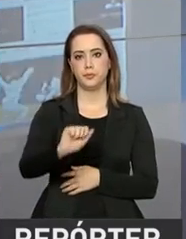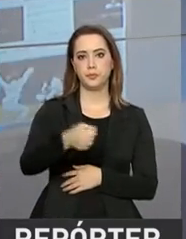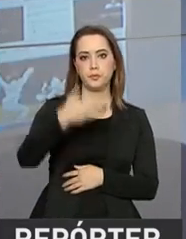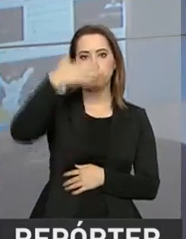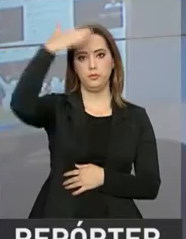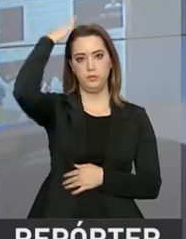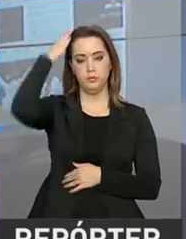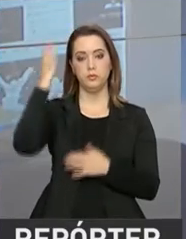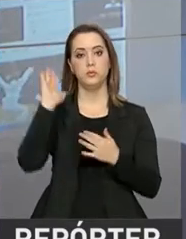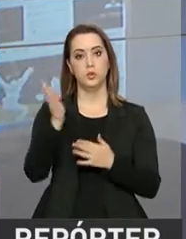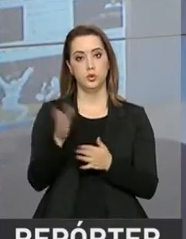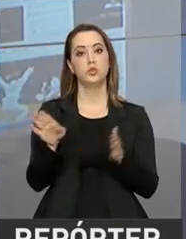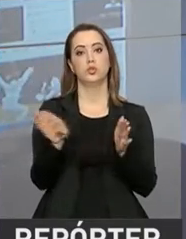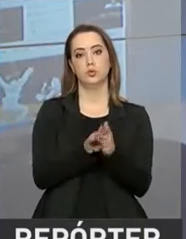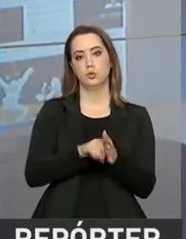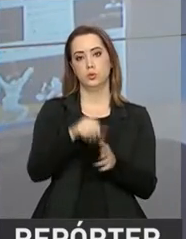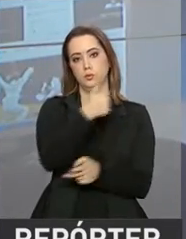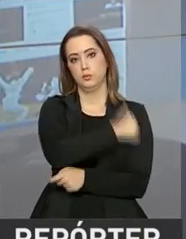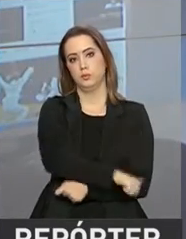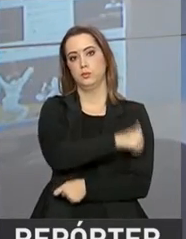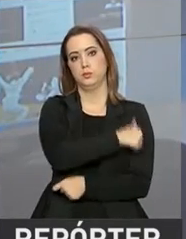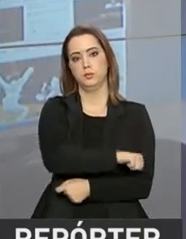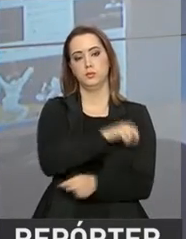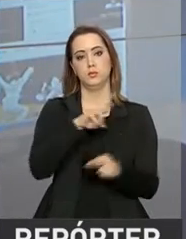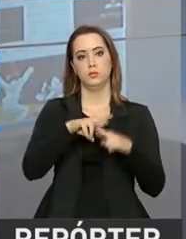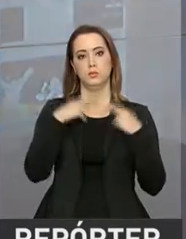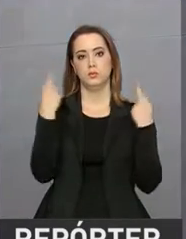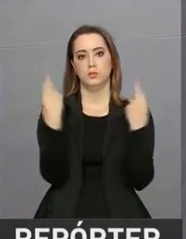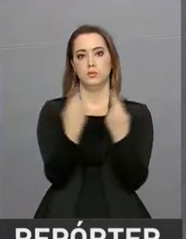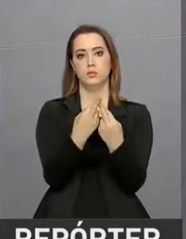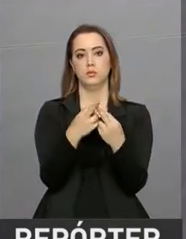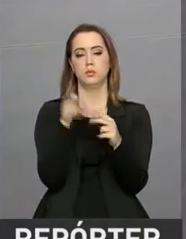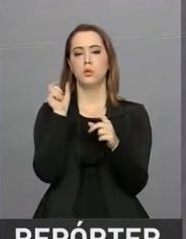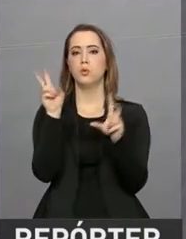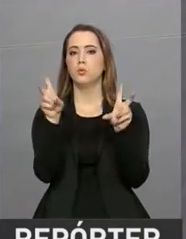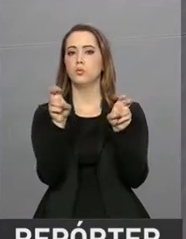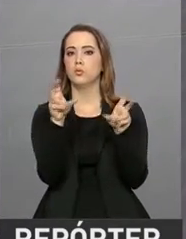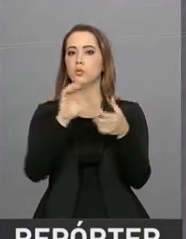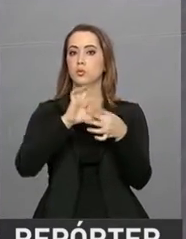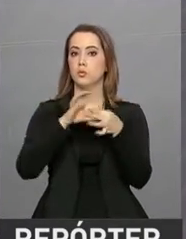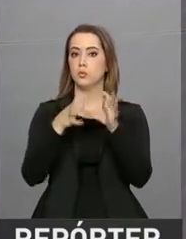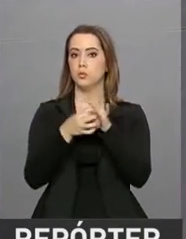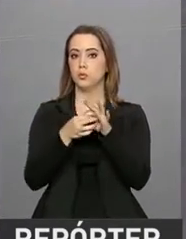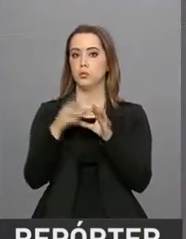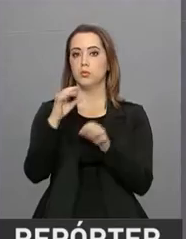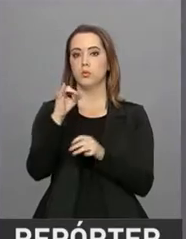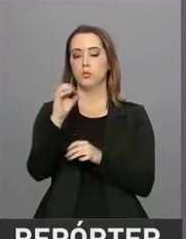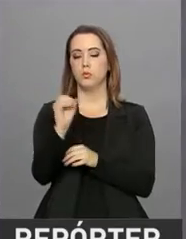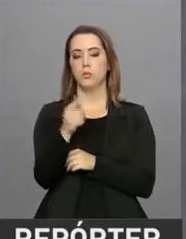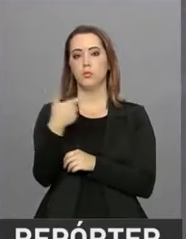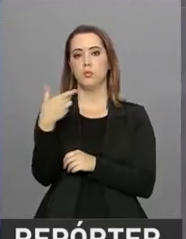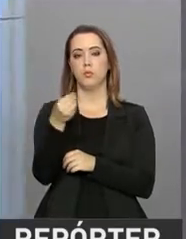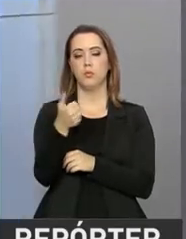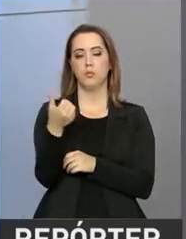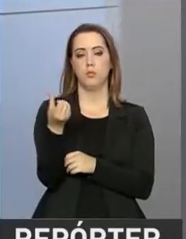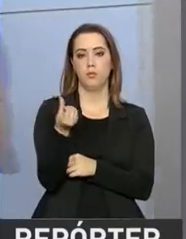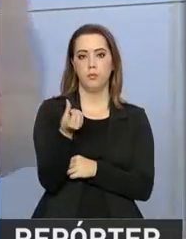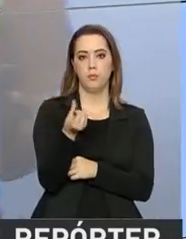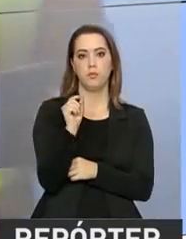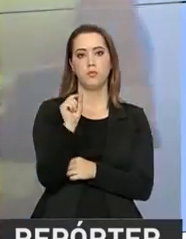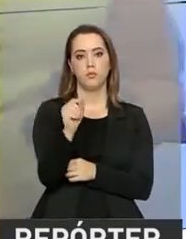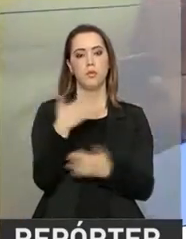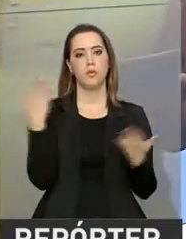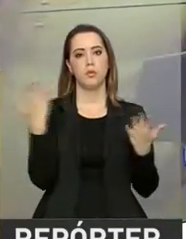exercício, Michel Temer, já está no Rio de Janeiro para uma reunião sobre os Jogos Rio 2016. E é para lá que vamos ao vivo com